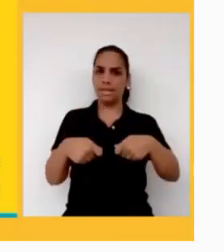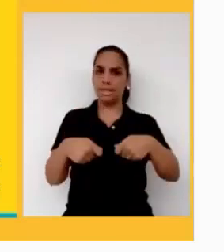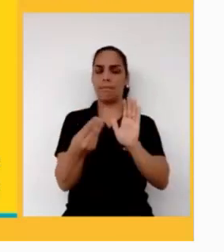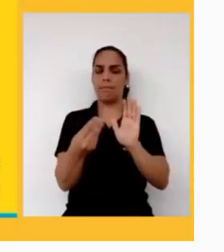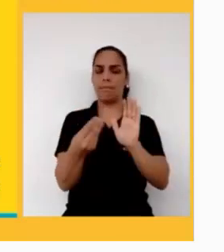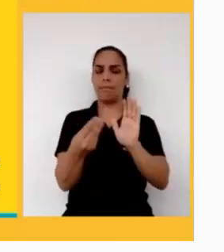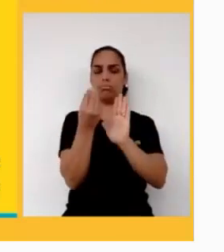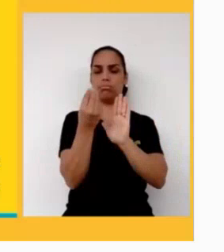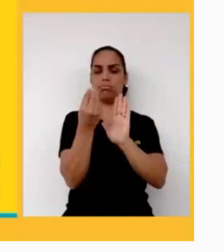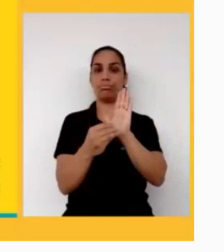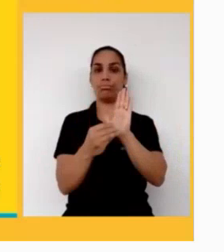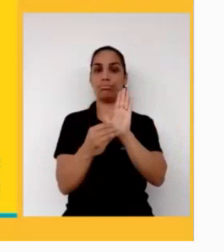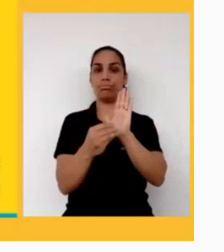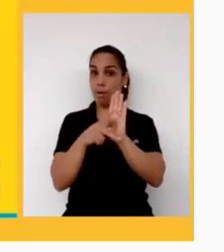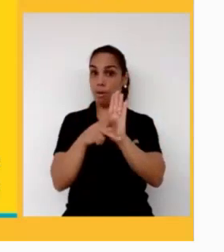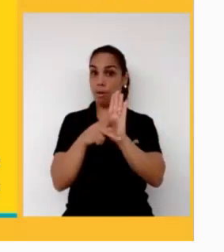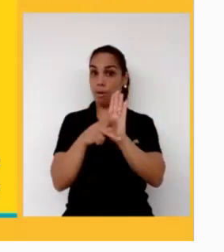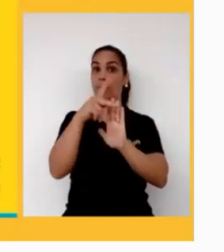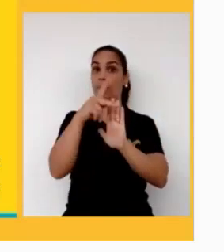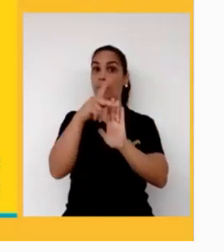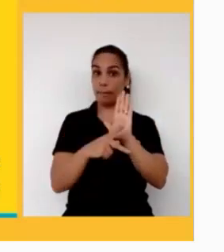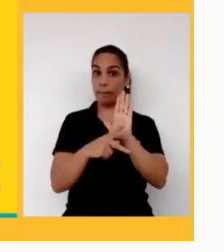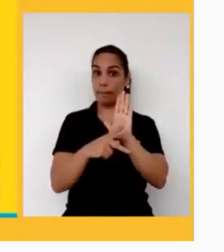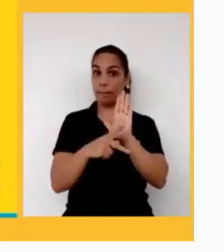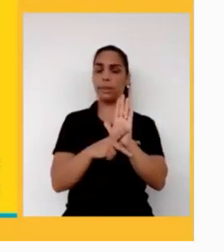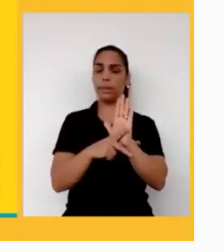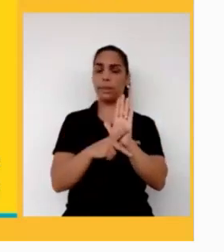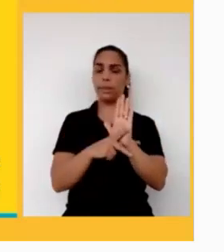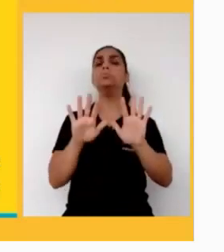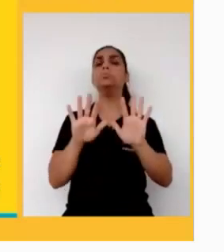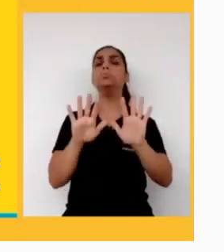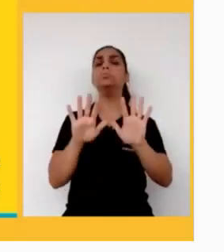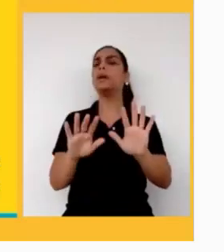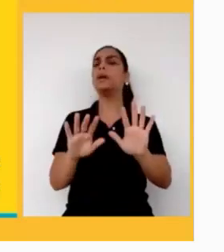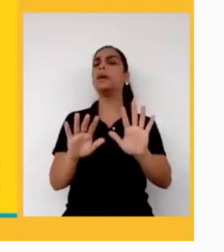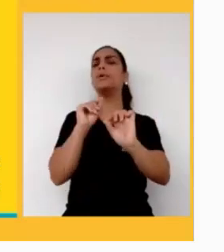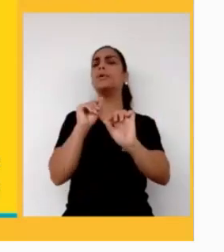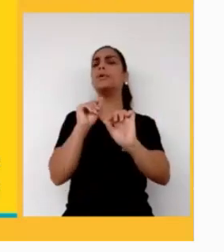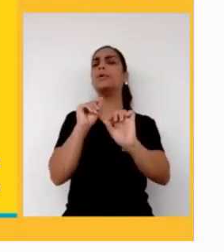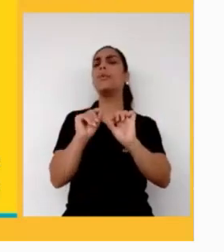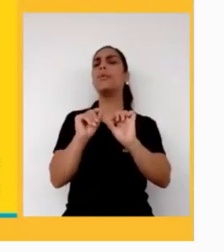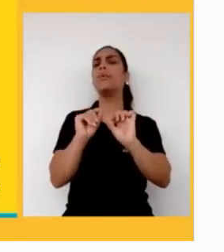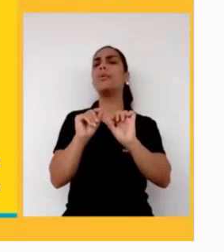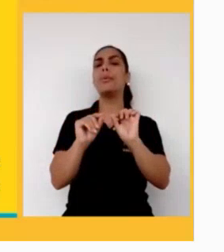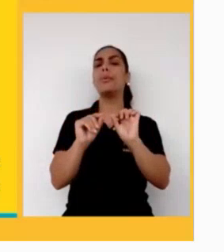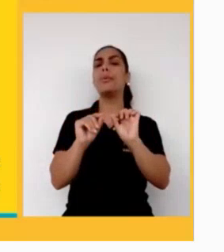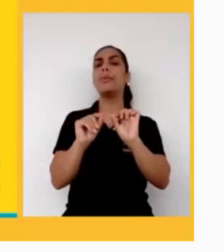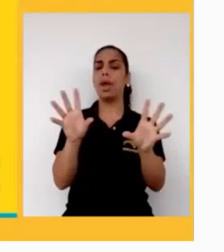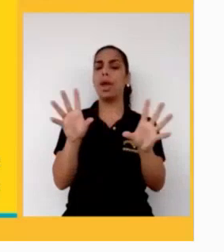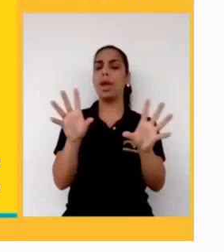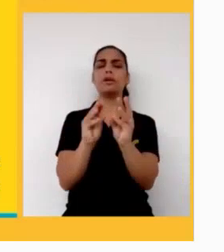paper. Mas o que apresentamos no resumo?